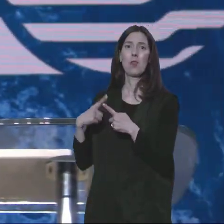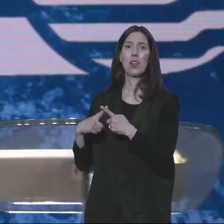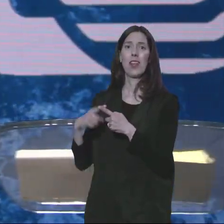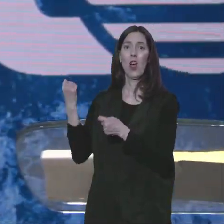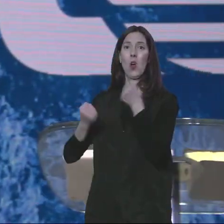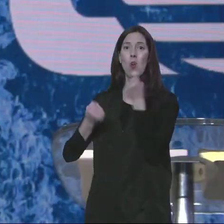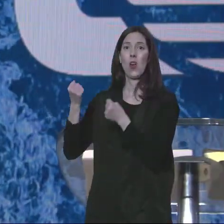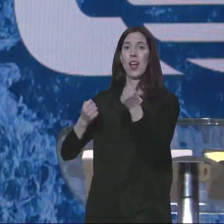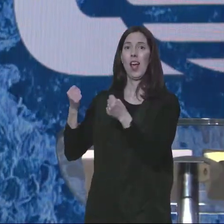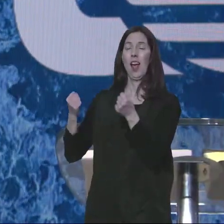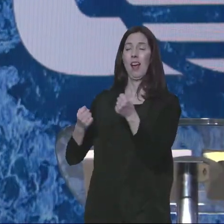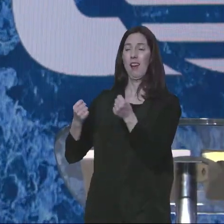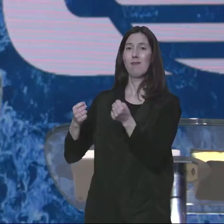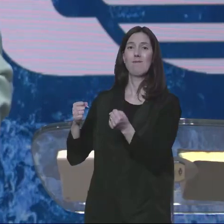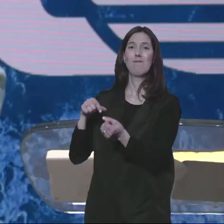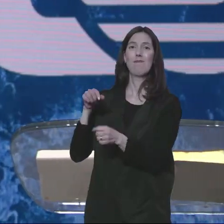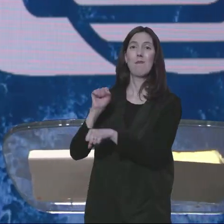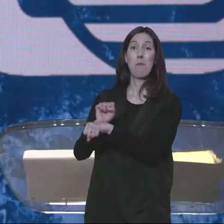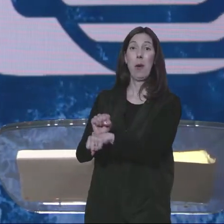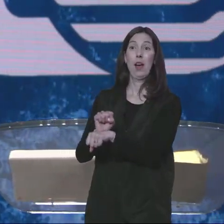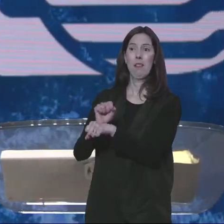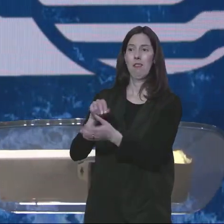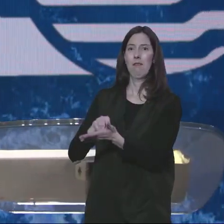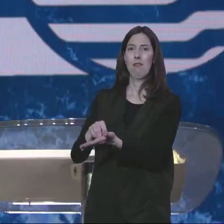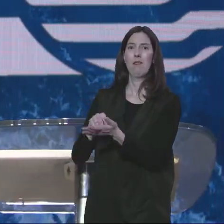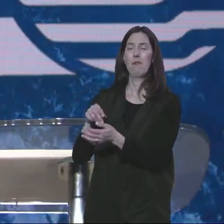atiradas da janela.